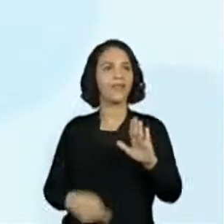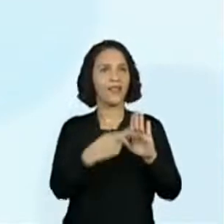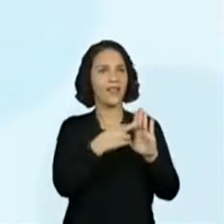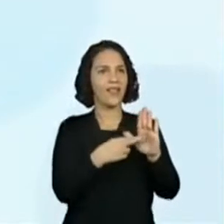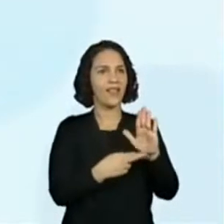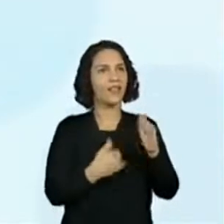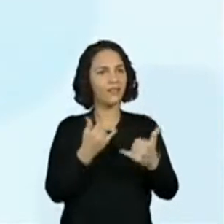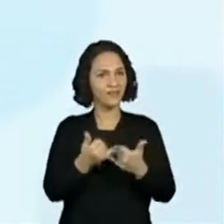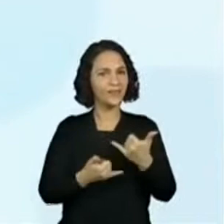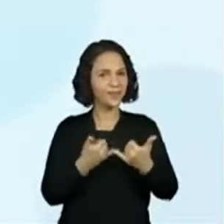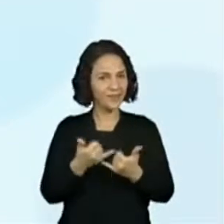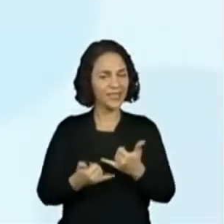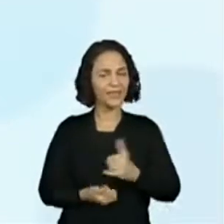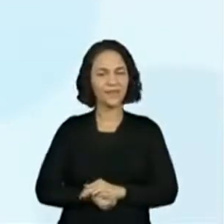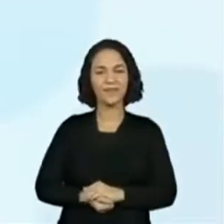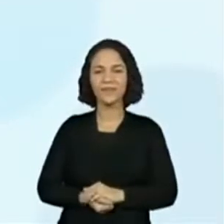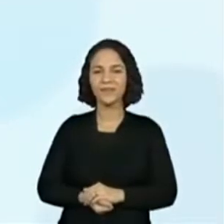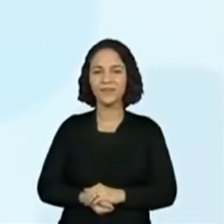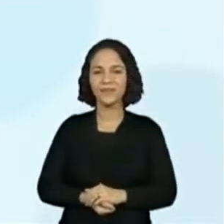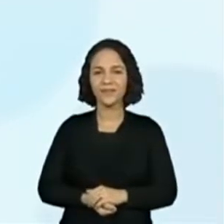E agora...